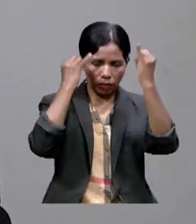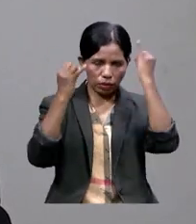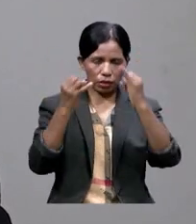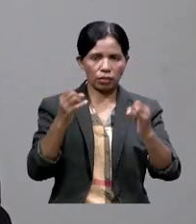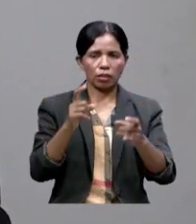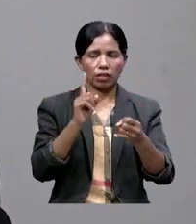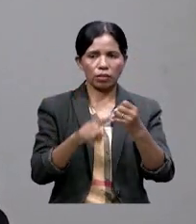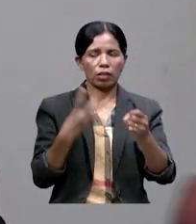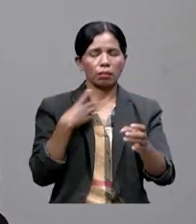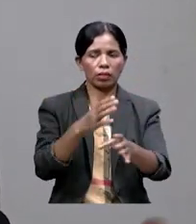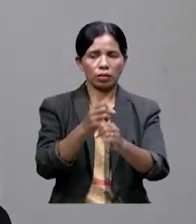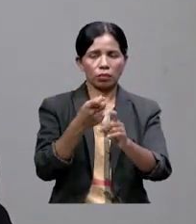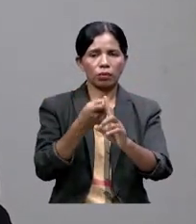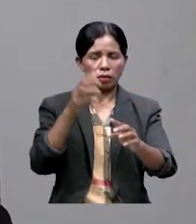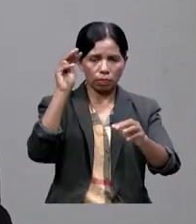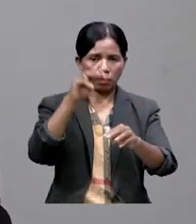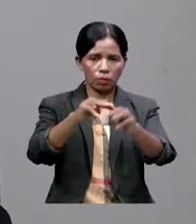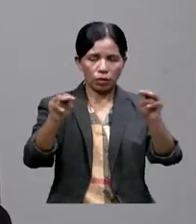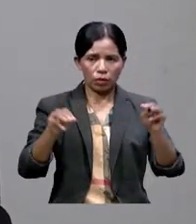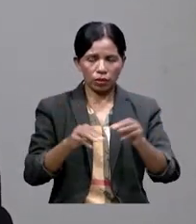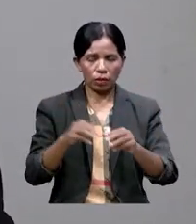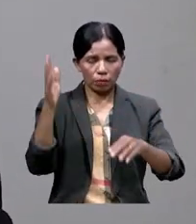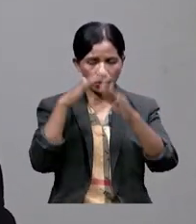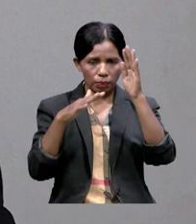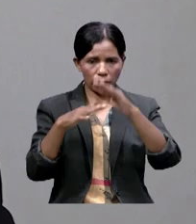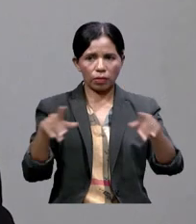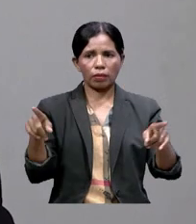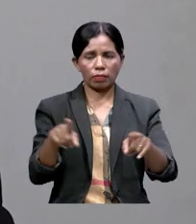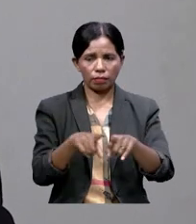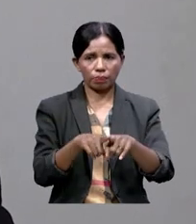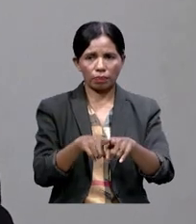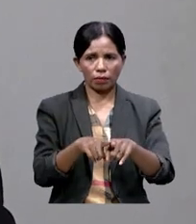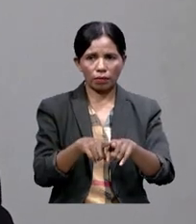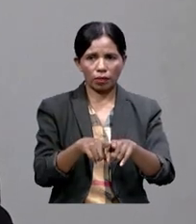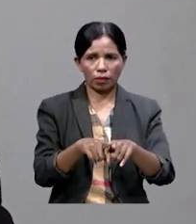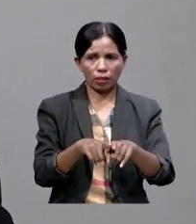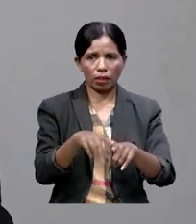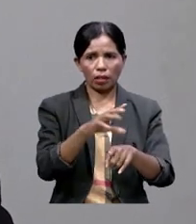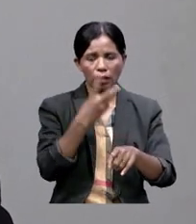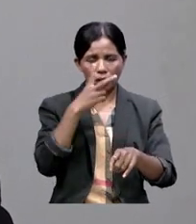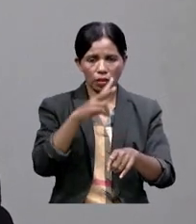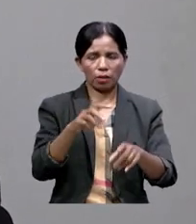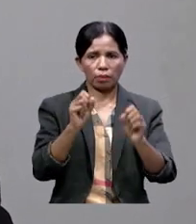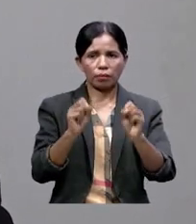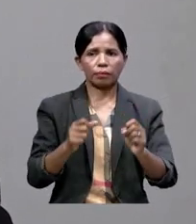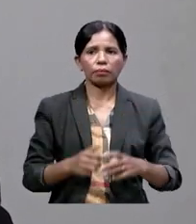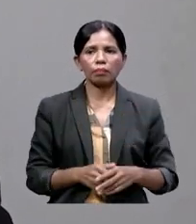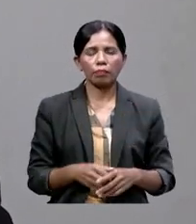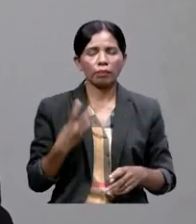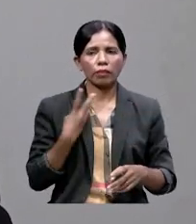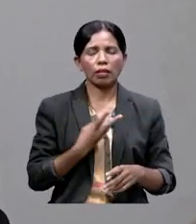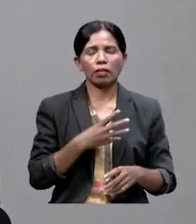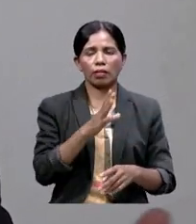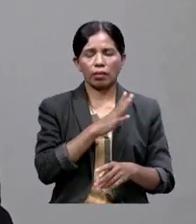musi municipiu ne ca ta ca problema ne ansa te vedeam controlat o să ne tehen ca ta